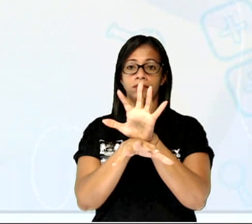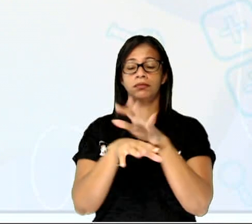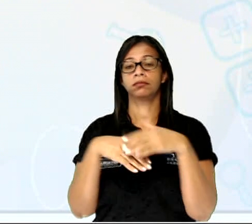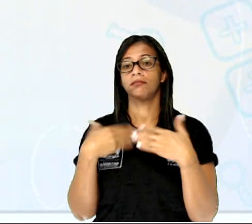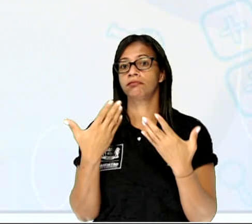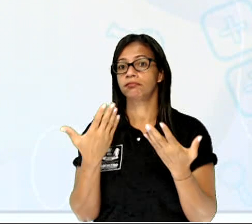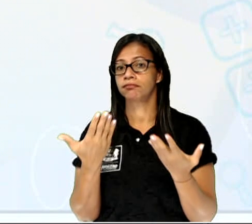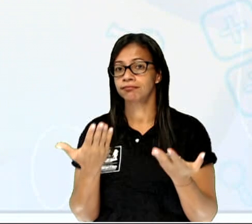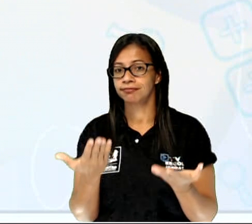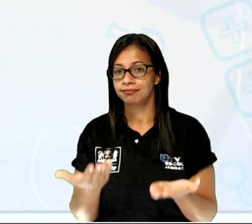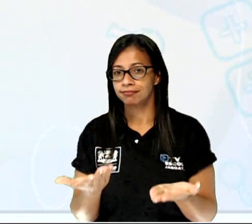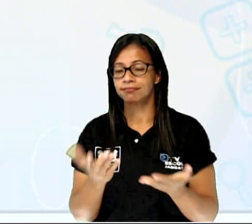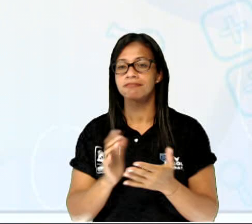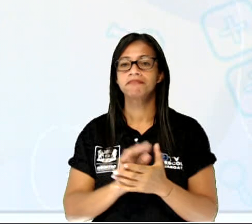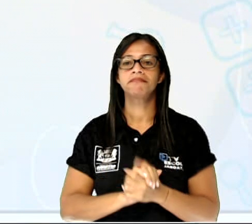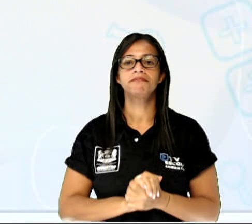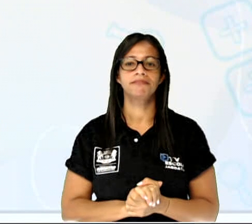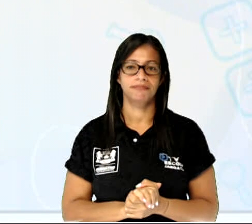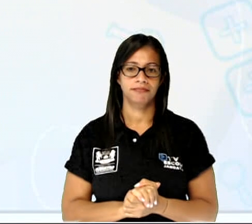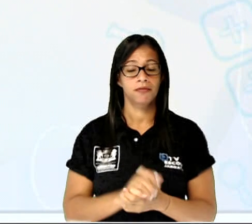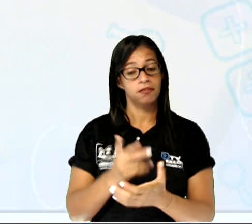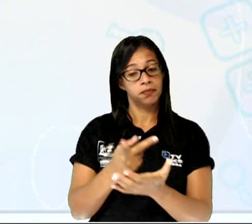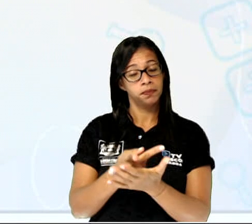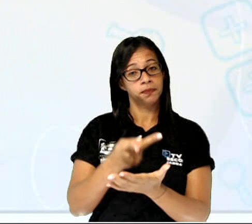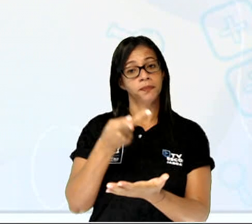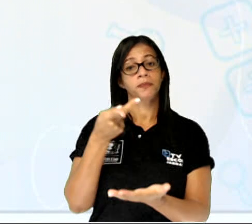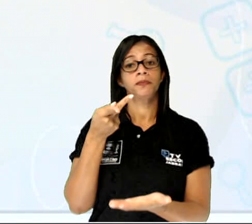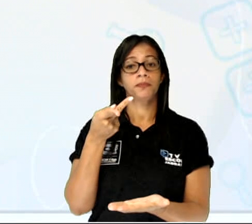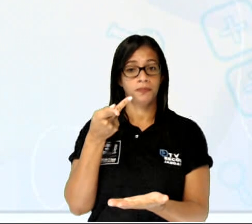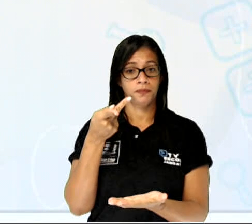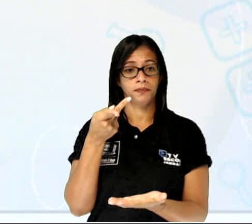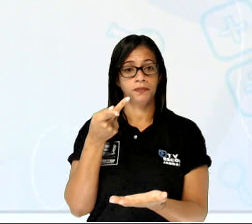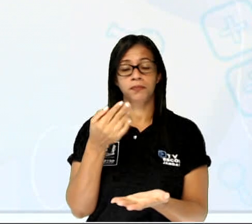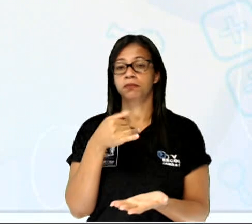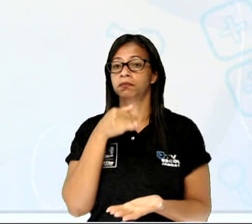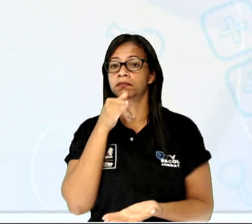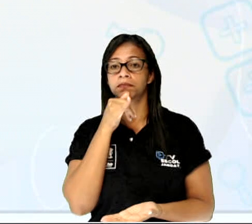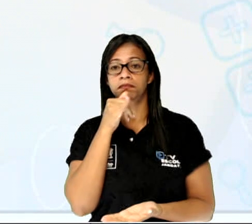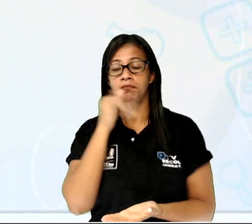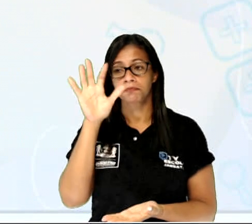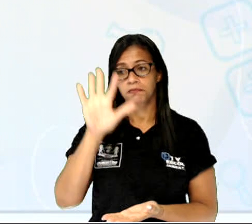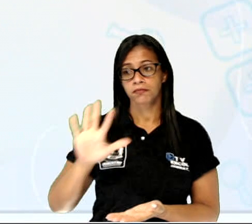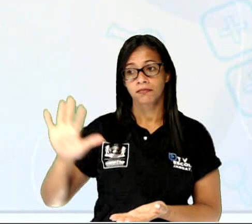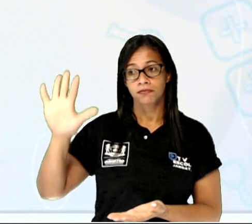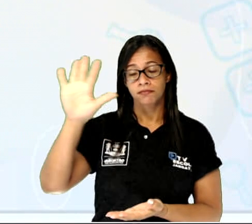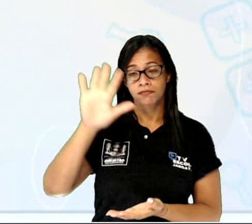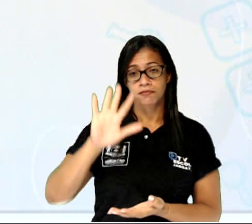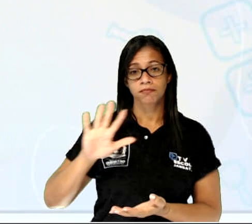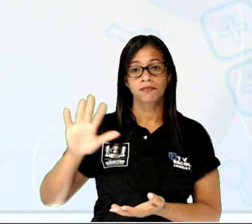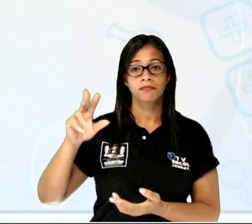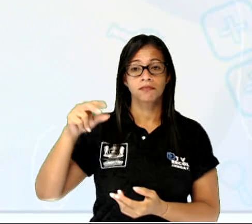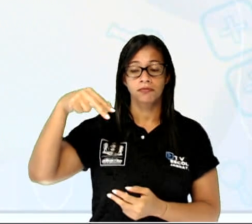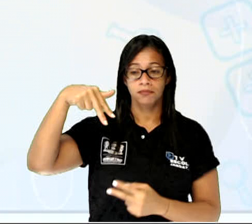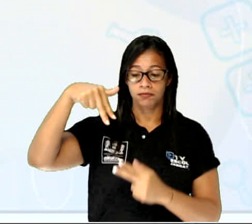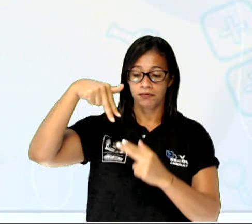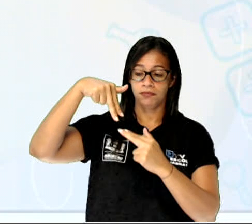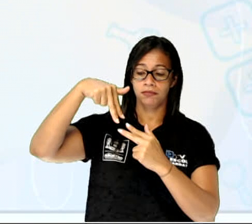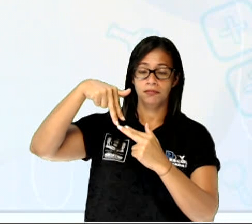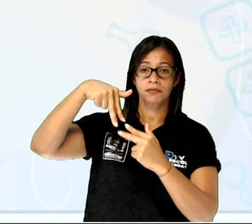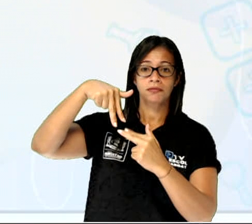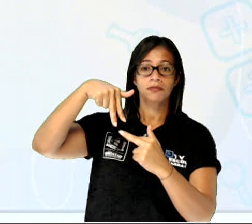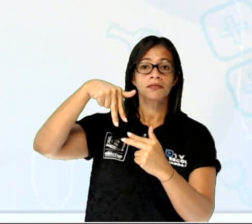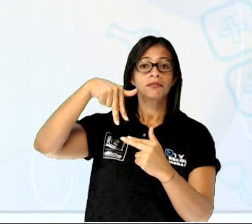dessa forma que ocorre a sombra. Ela é exposta à luz e ela vai projetar,